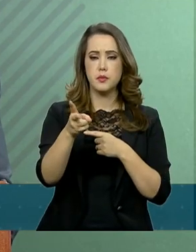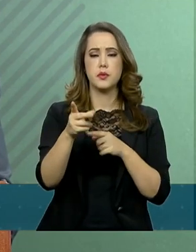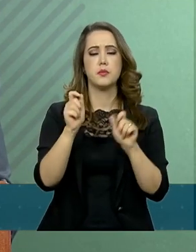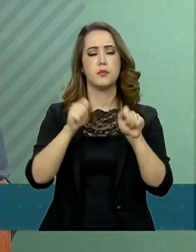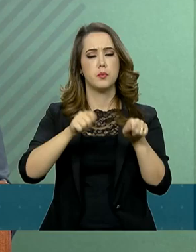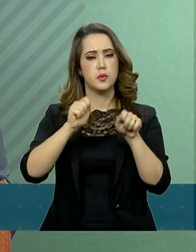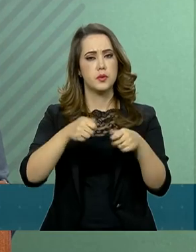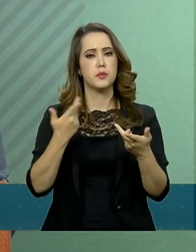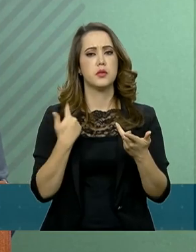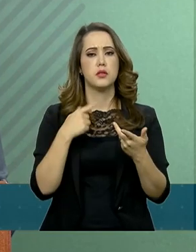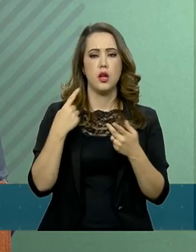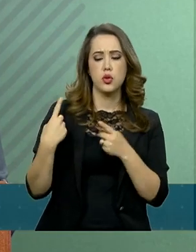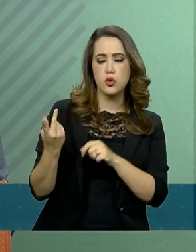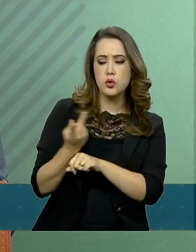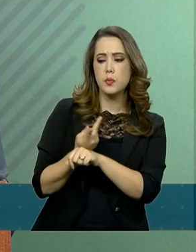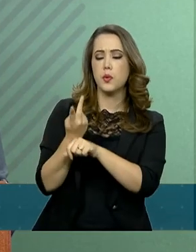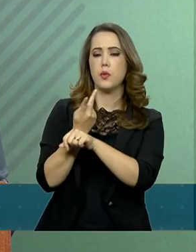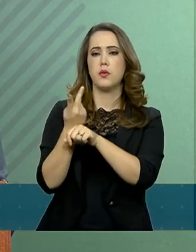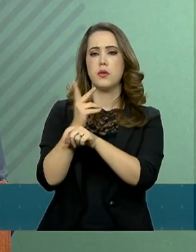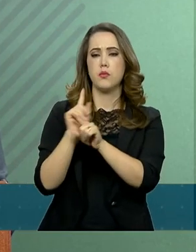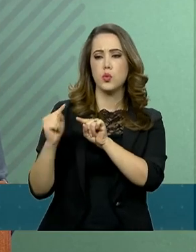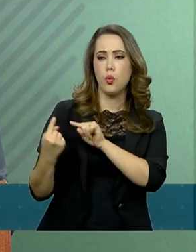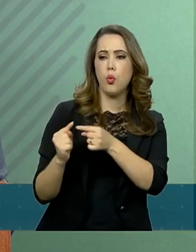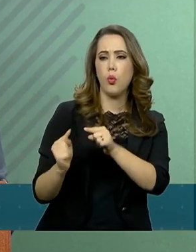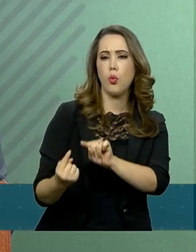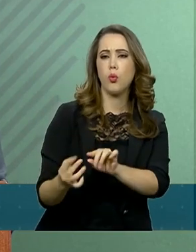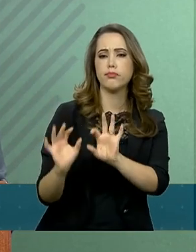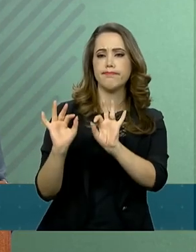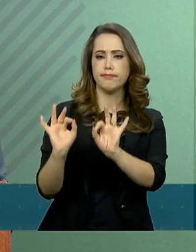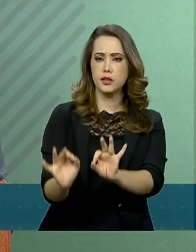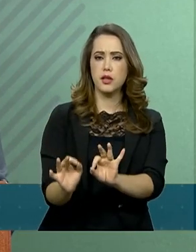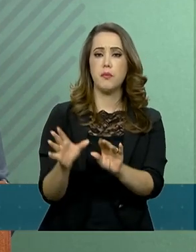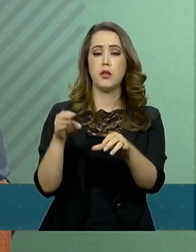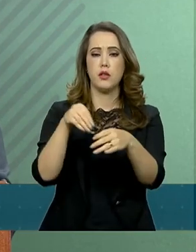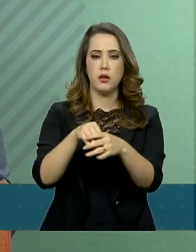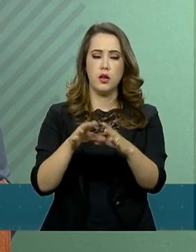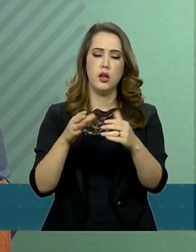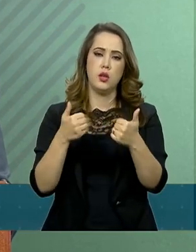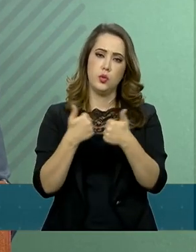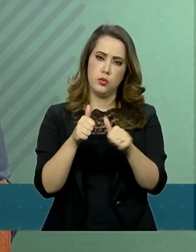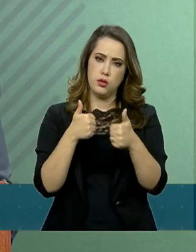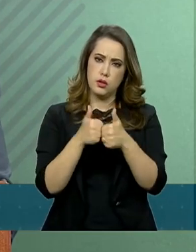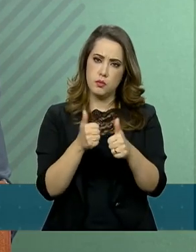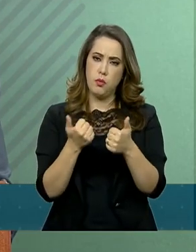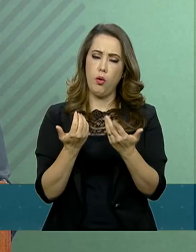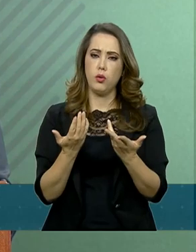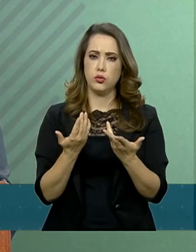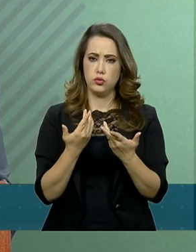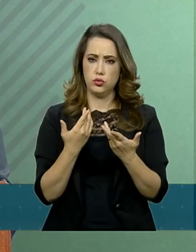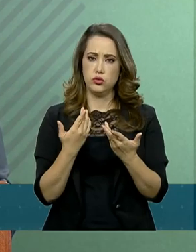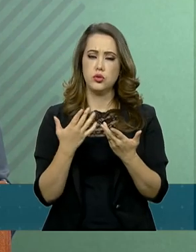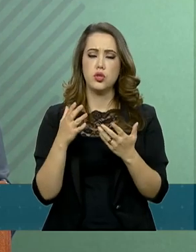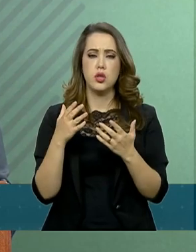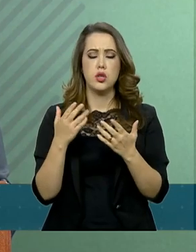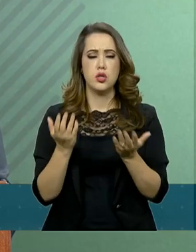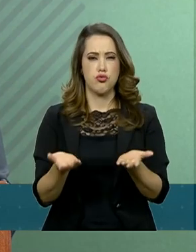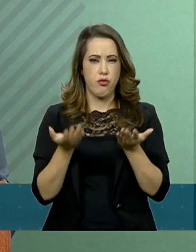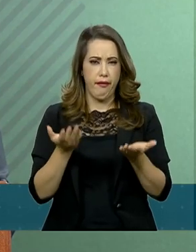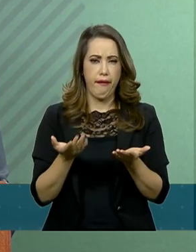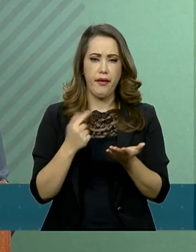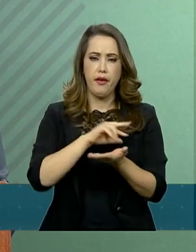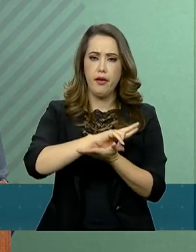vamos buscar o consenso no setor de transportes de carga por isso a importância em dar